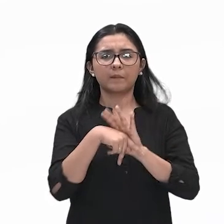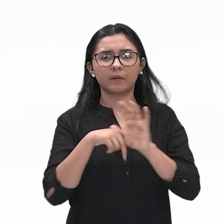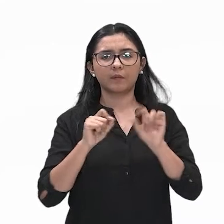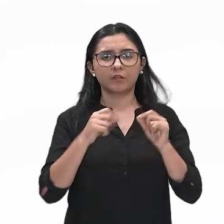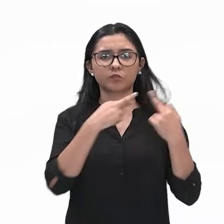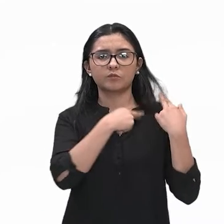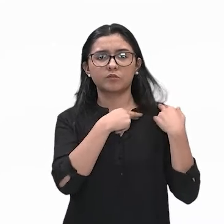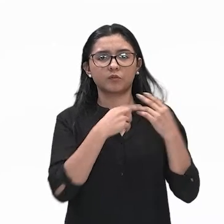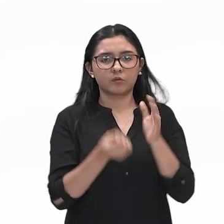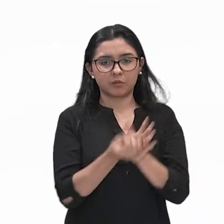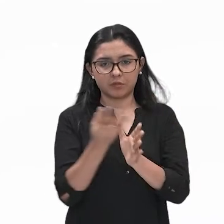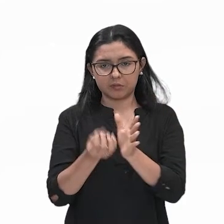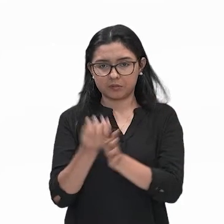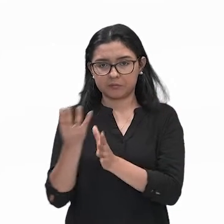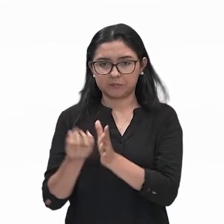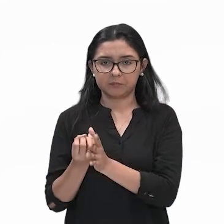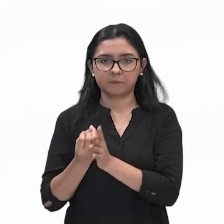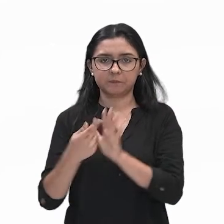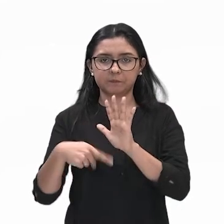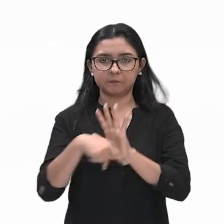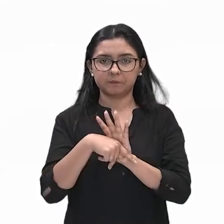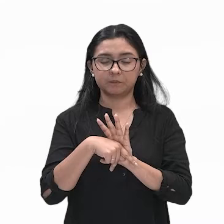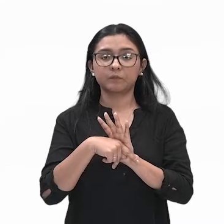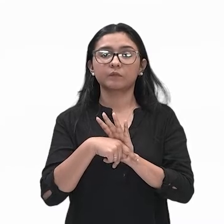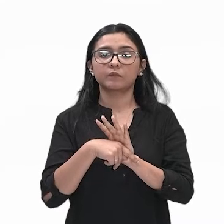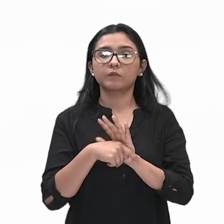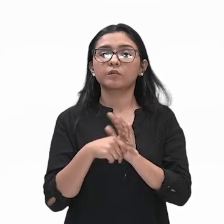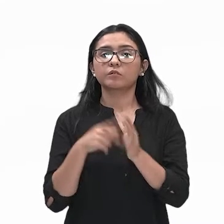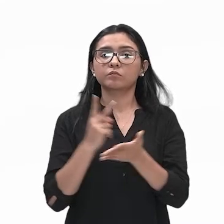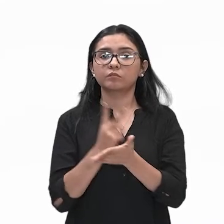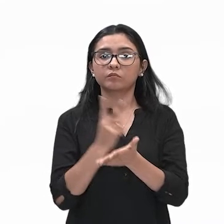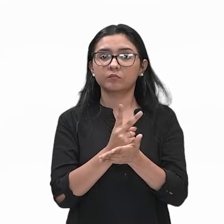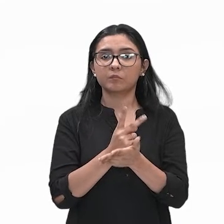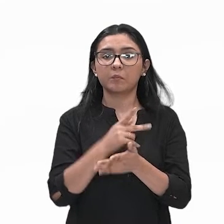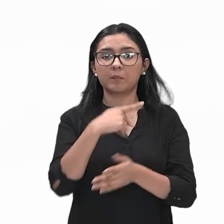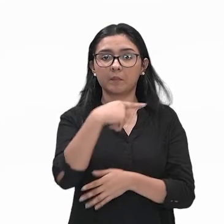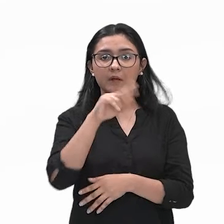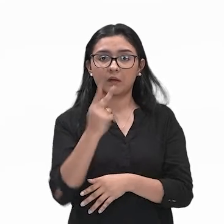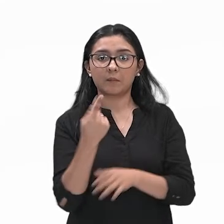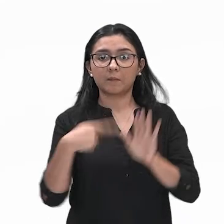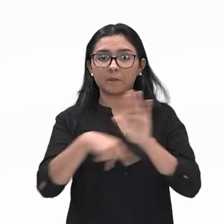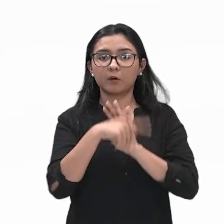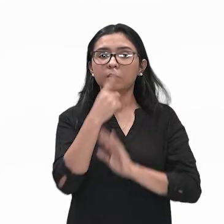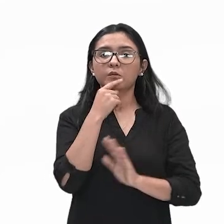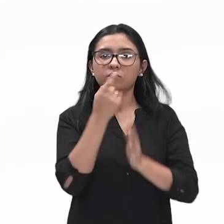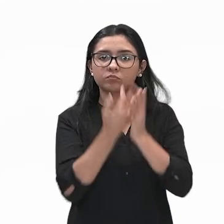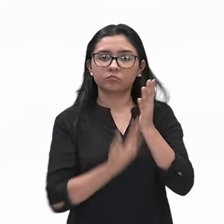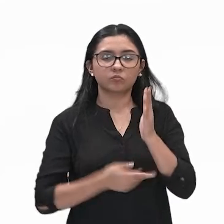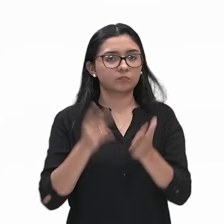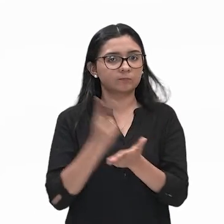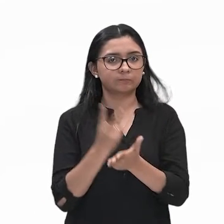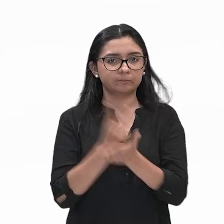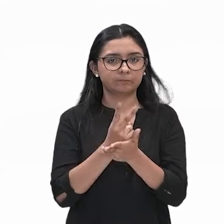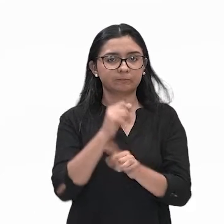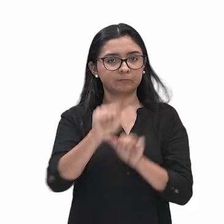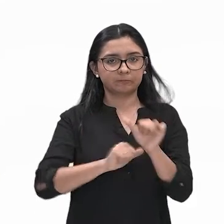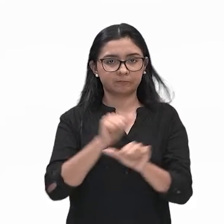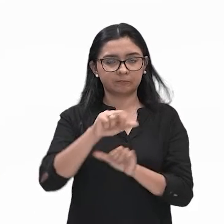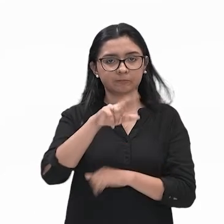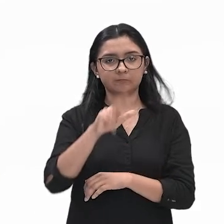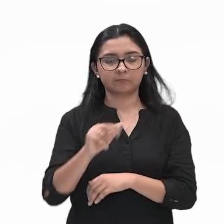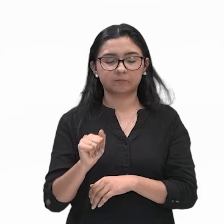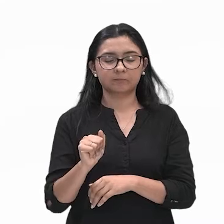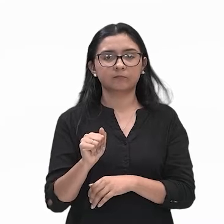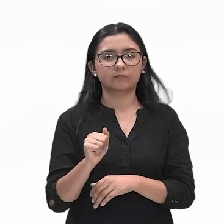de formação do ácido carbônico, que mantém o nosso pH do sangue constante, tá? Então, a presença dessa